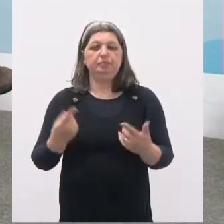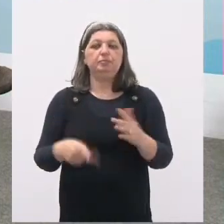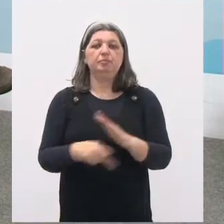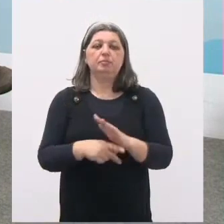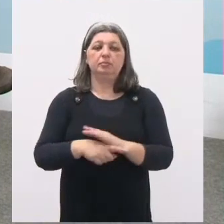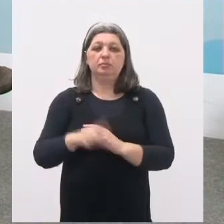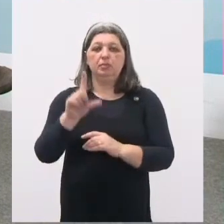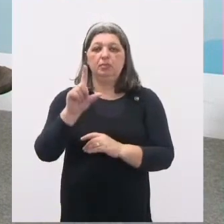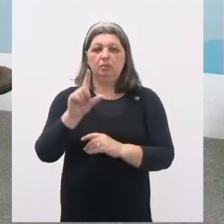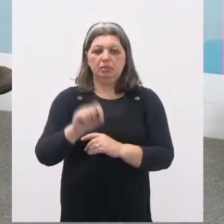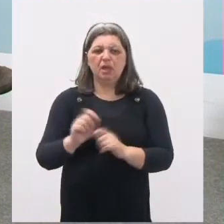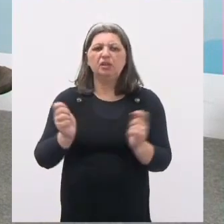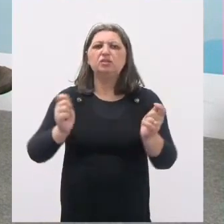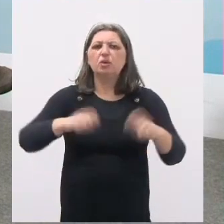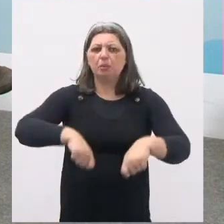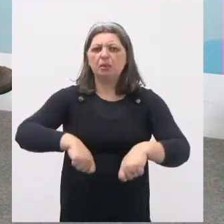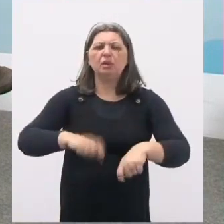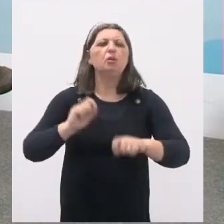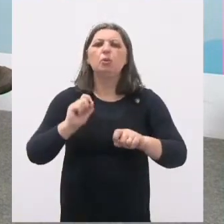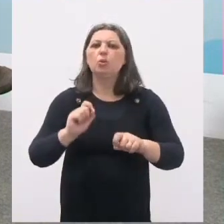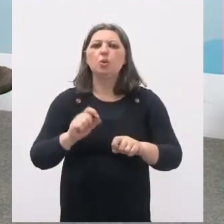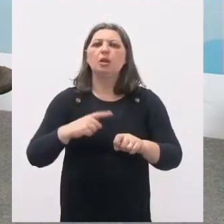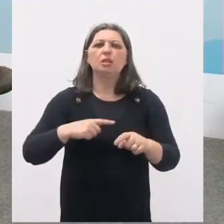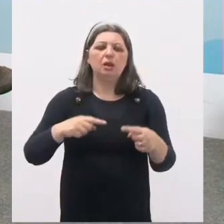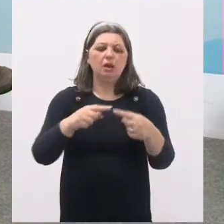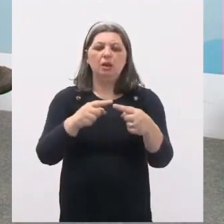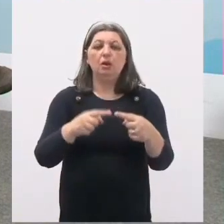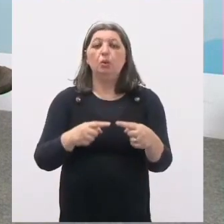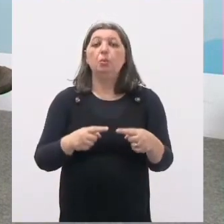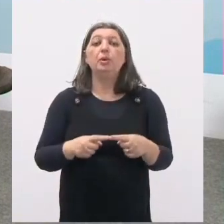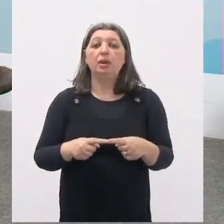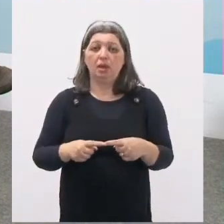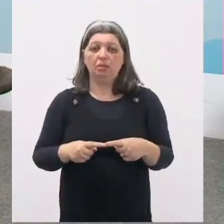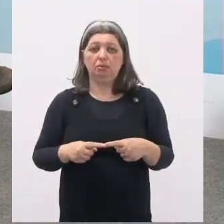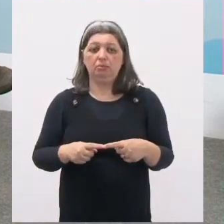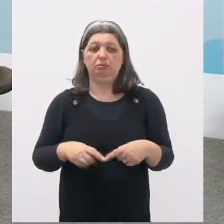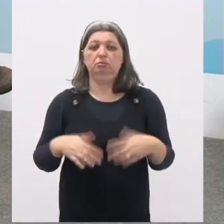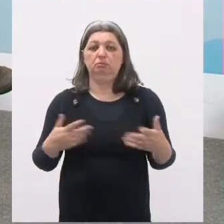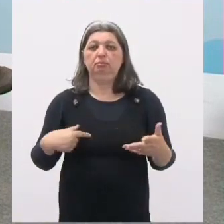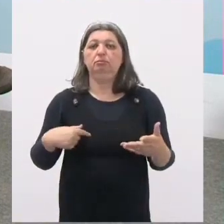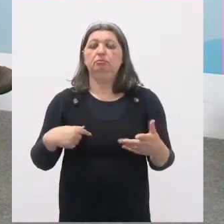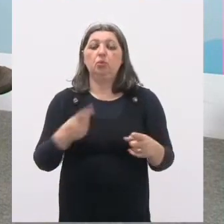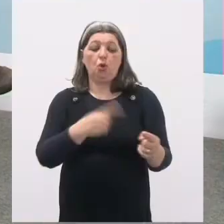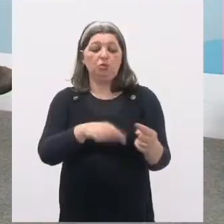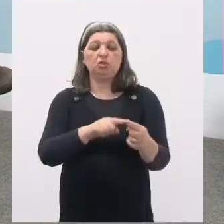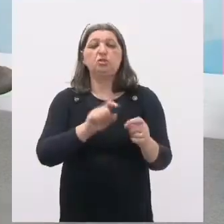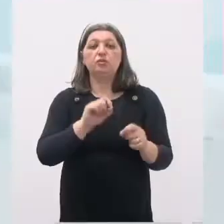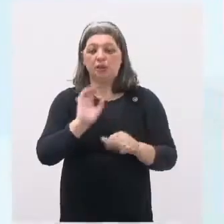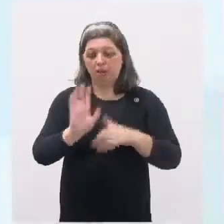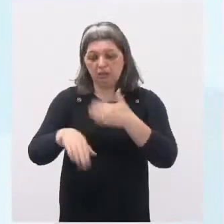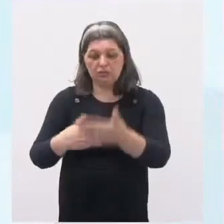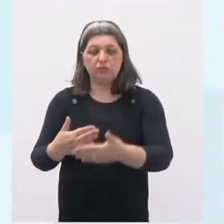10 competências, do que elas estão relacionadas, né? Porque o objetivo é o desenvolvimento das 10